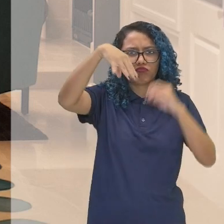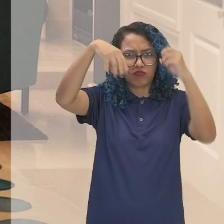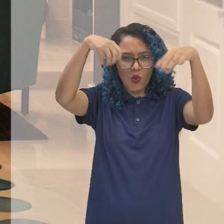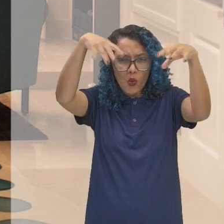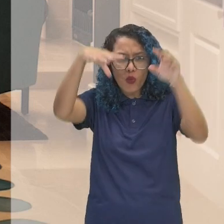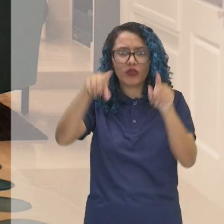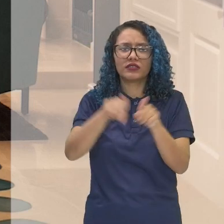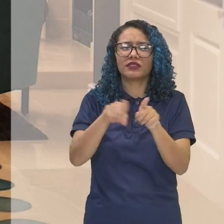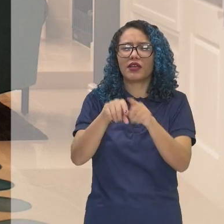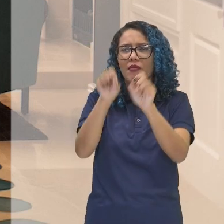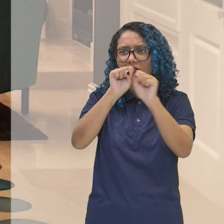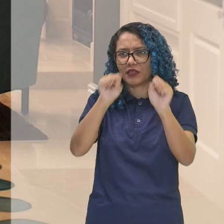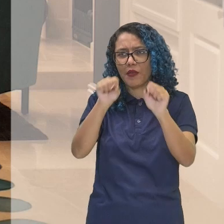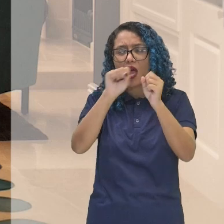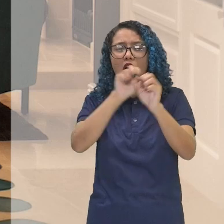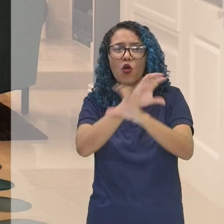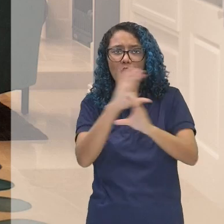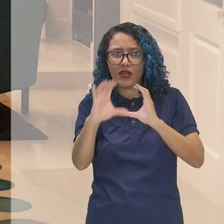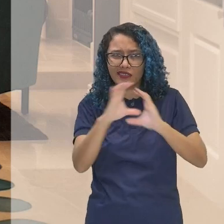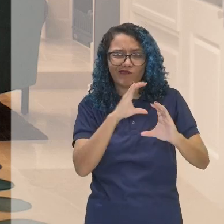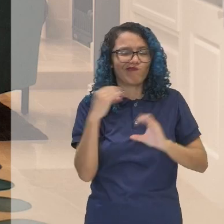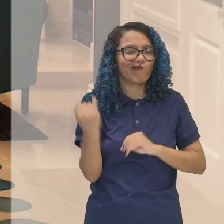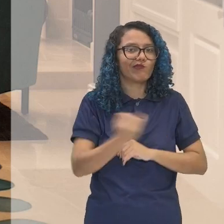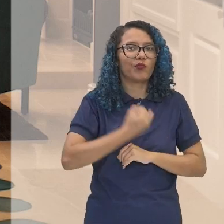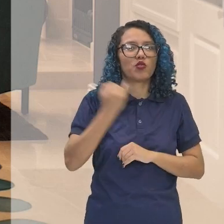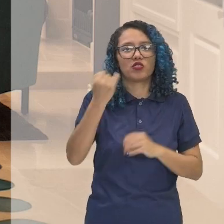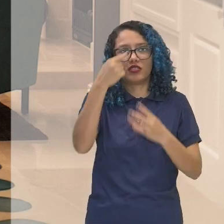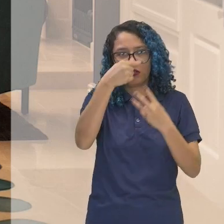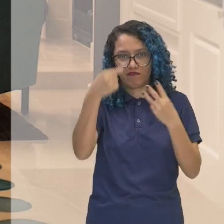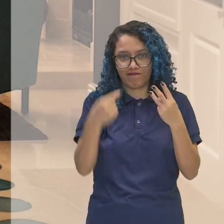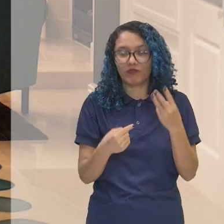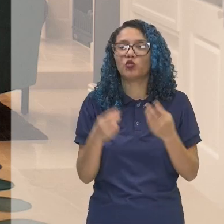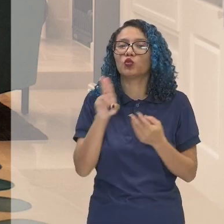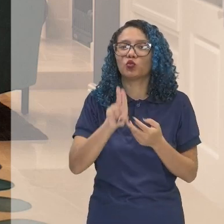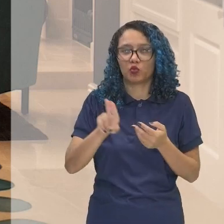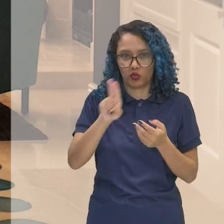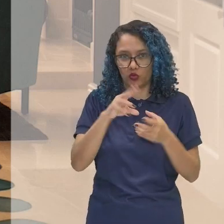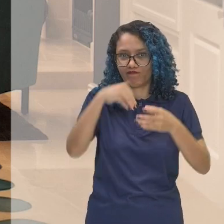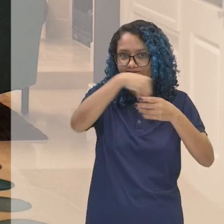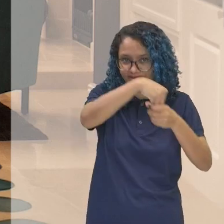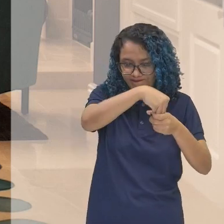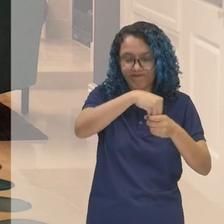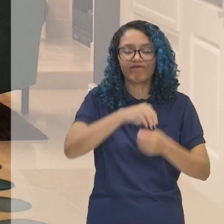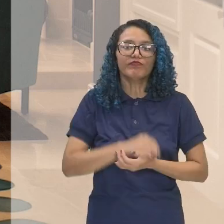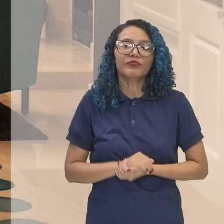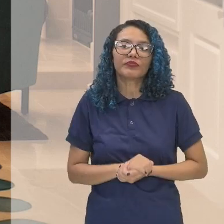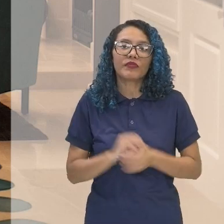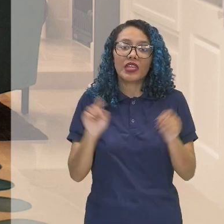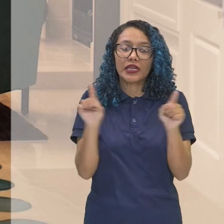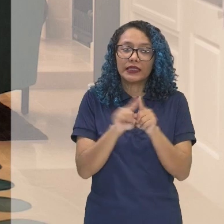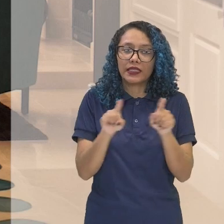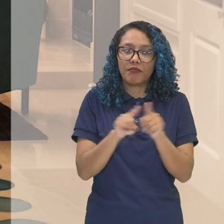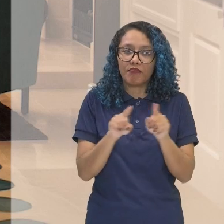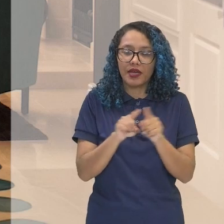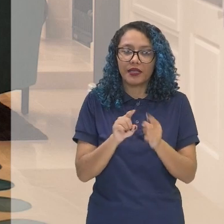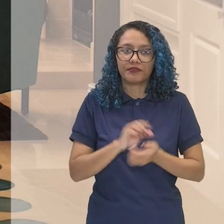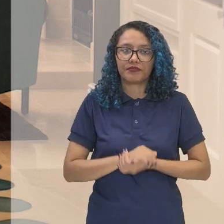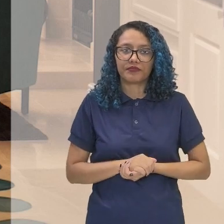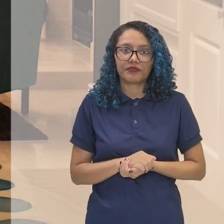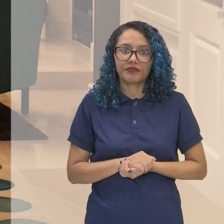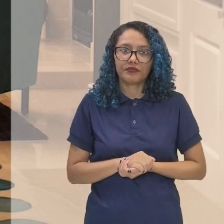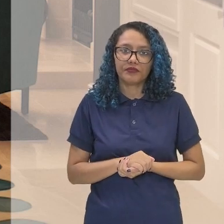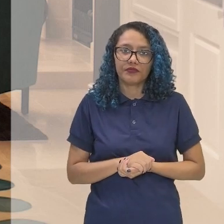sistemas de comunicação. E com base no que nós falamos aí, é sobre a eletricidade,